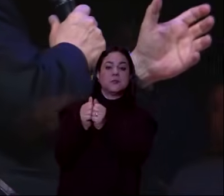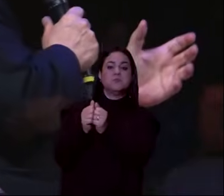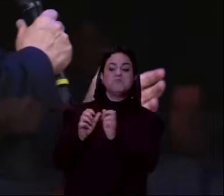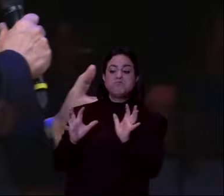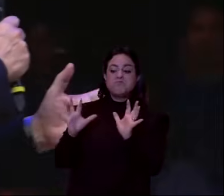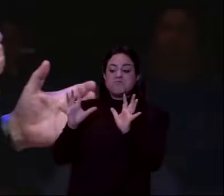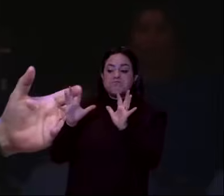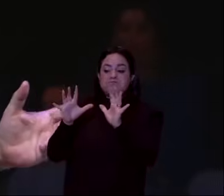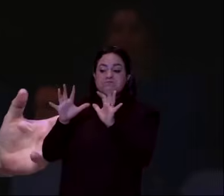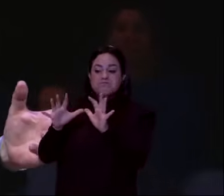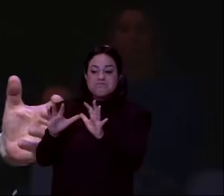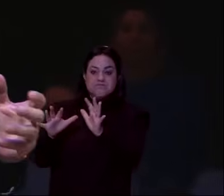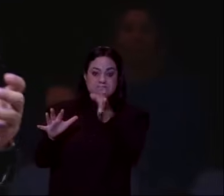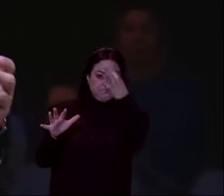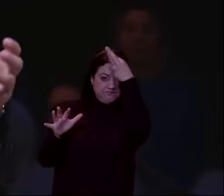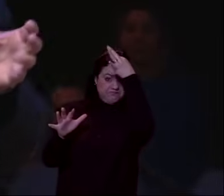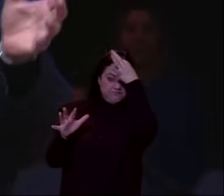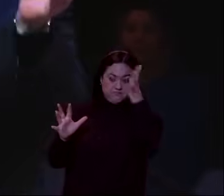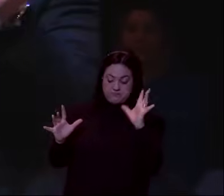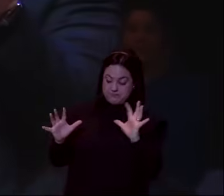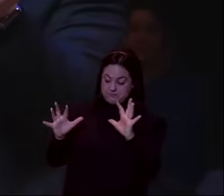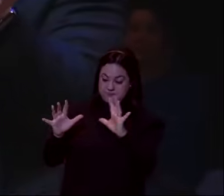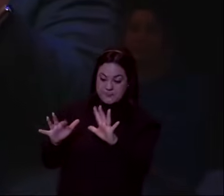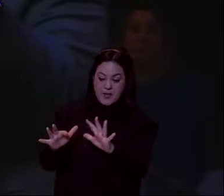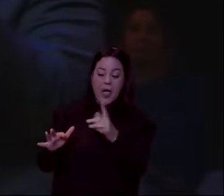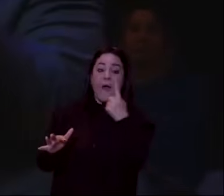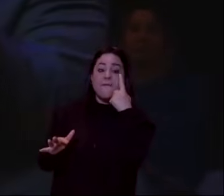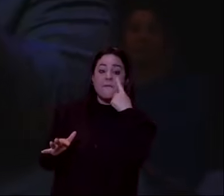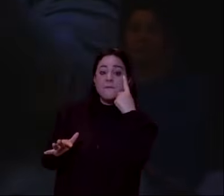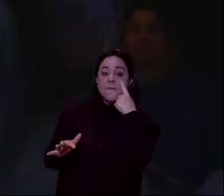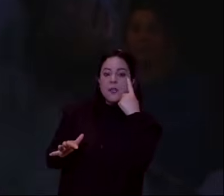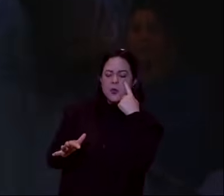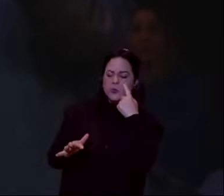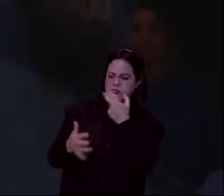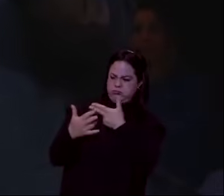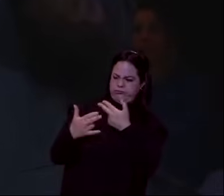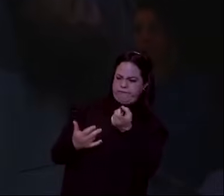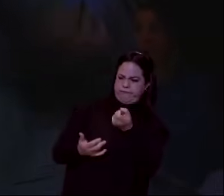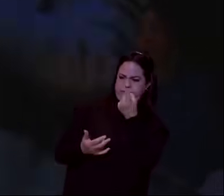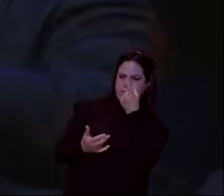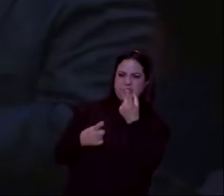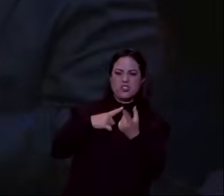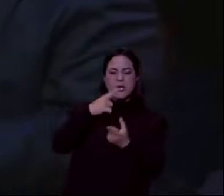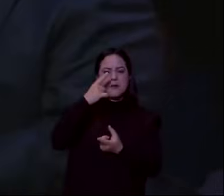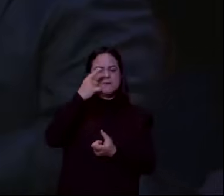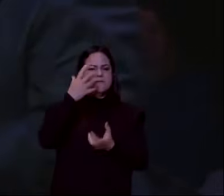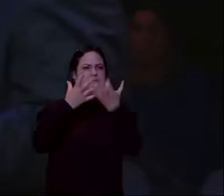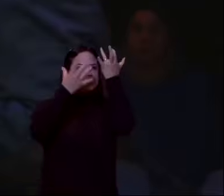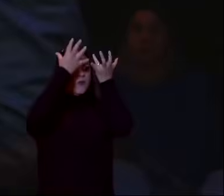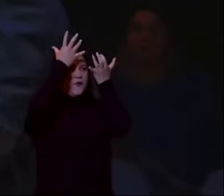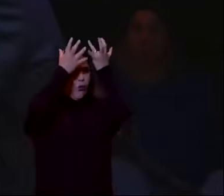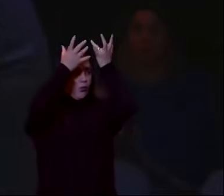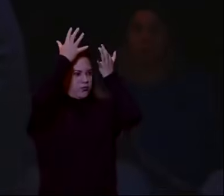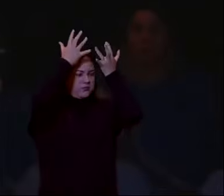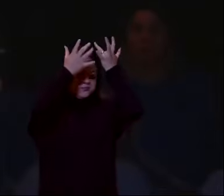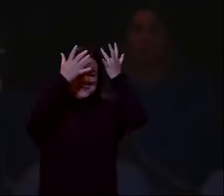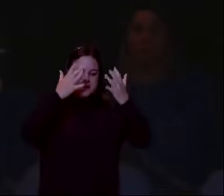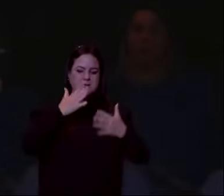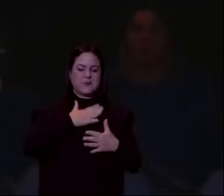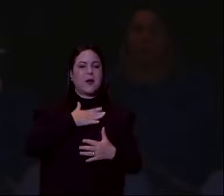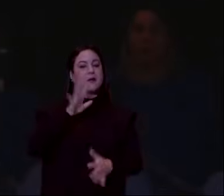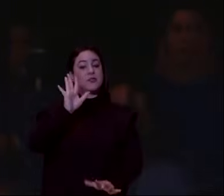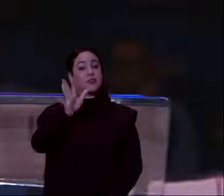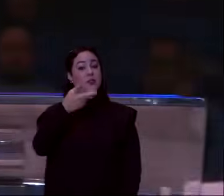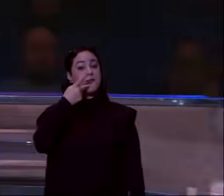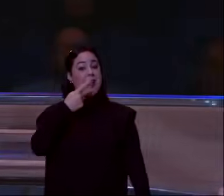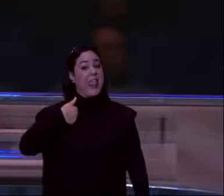pela voz do Espírito Santo, viu esse negócio esquisito que tinha na cabeça deles. Então aqui na minha cabeça, eu